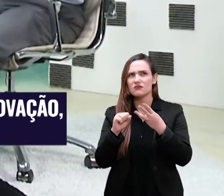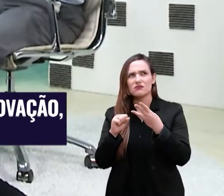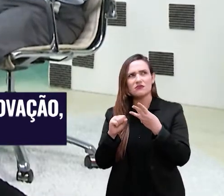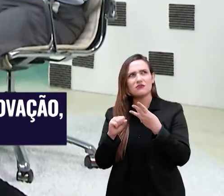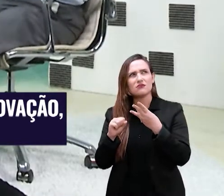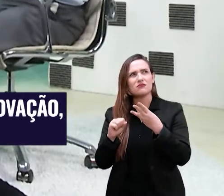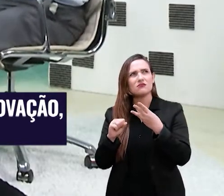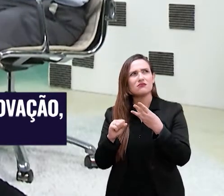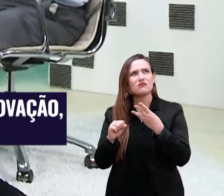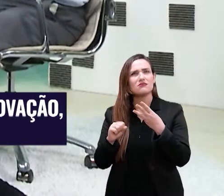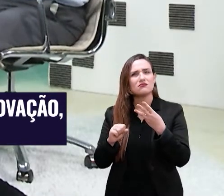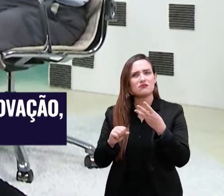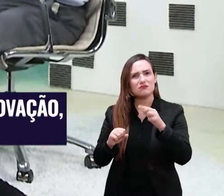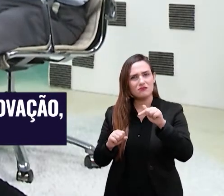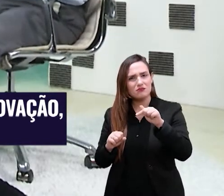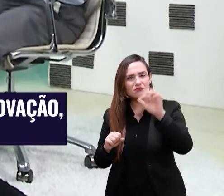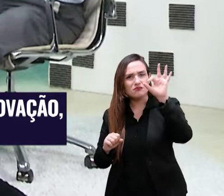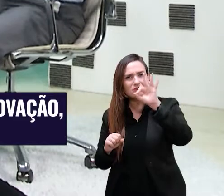falha a memória,